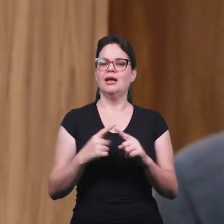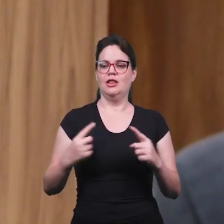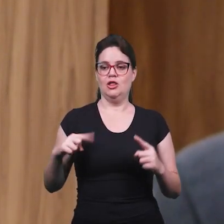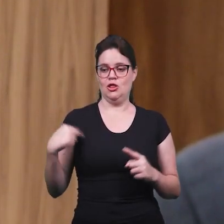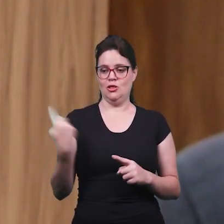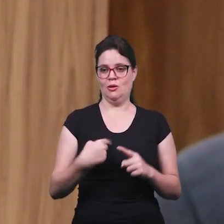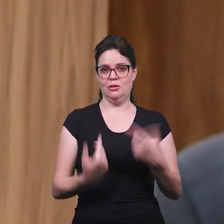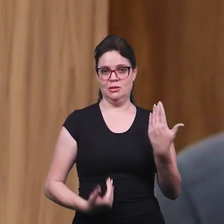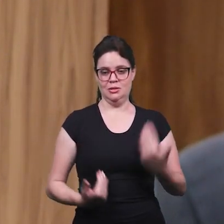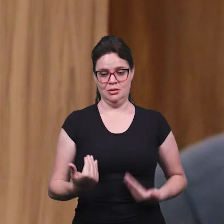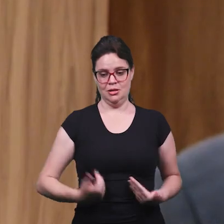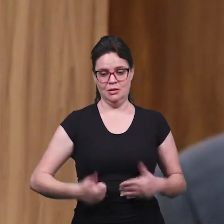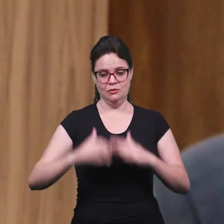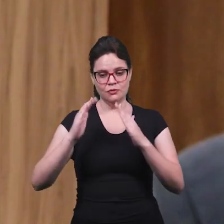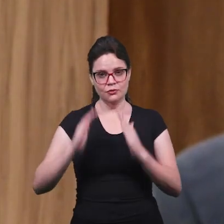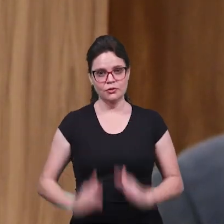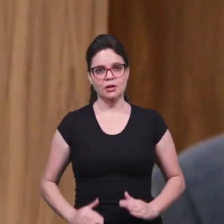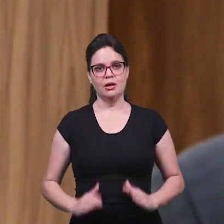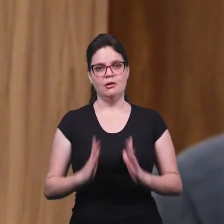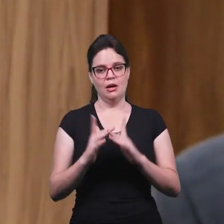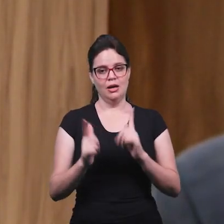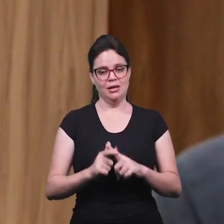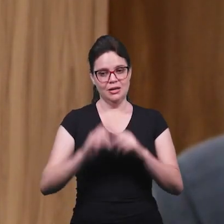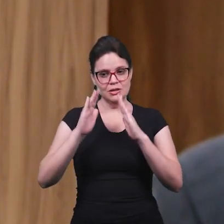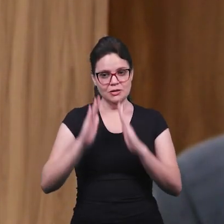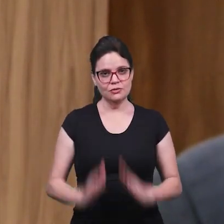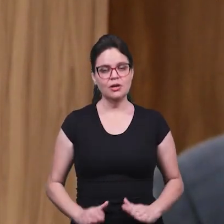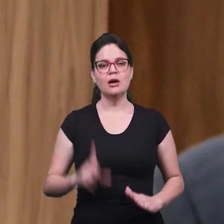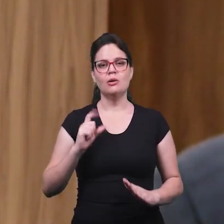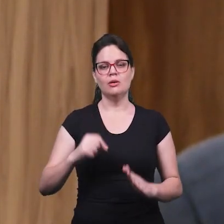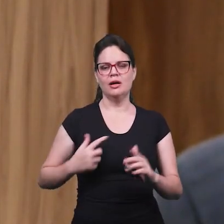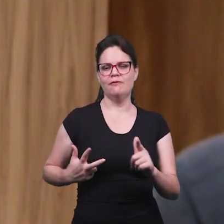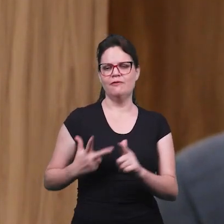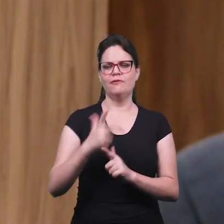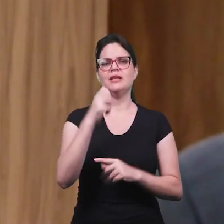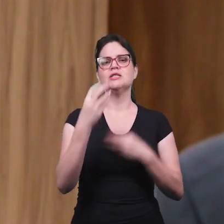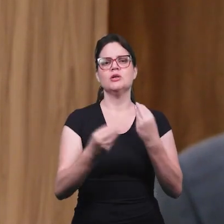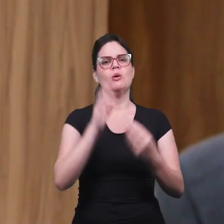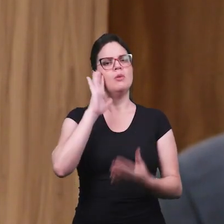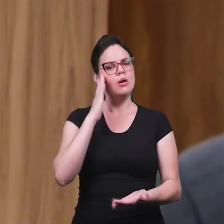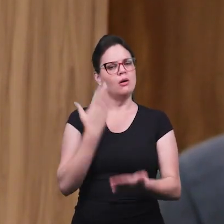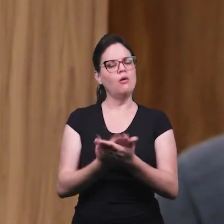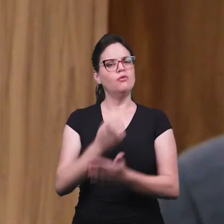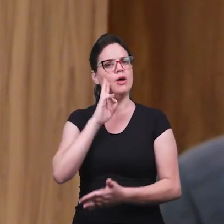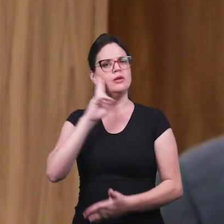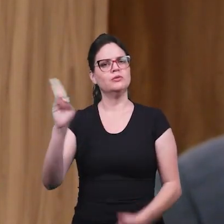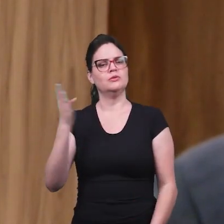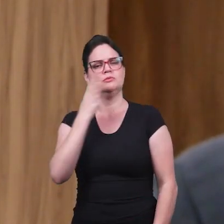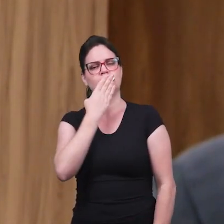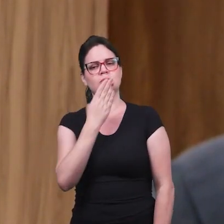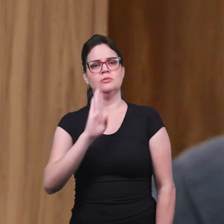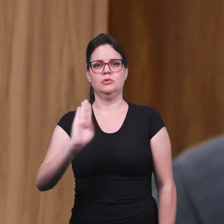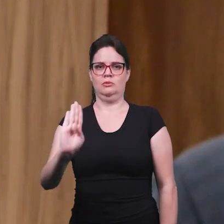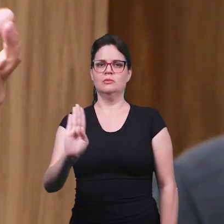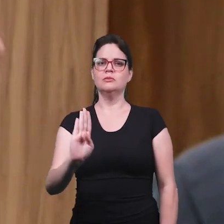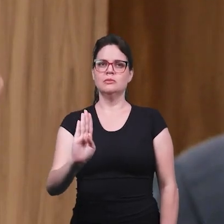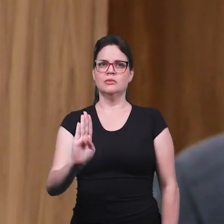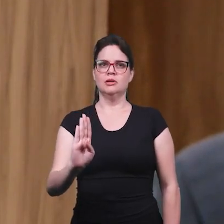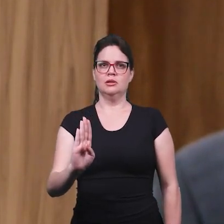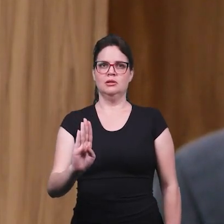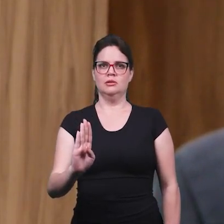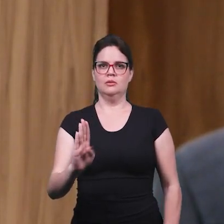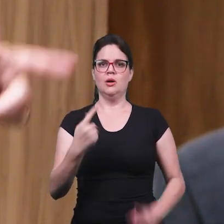ela tem ao guardar a palavra, né? Sermos livres da ira, primeiro por guardar a palavra